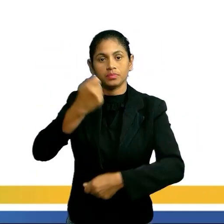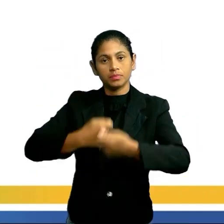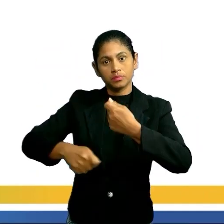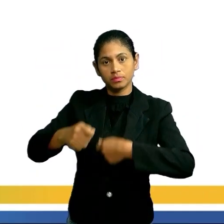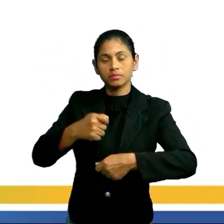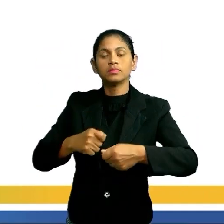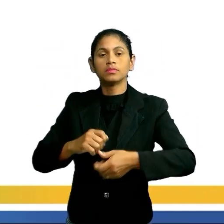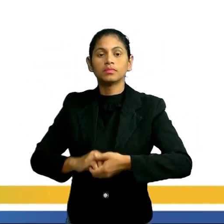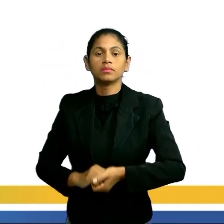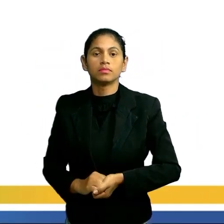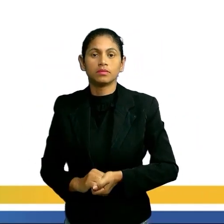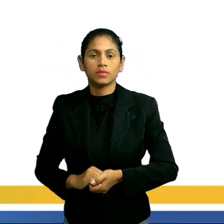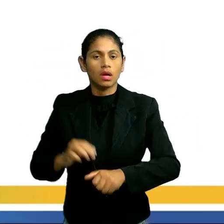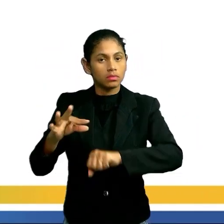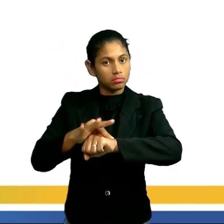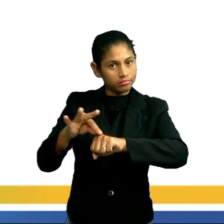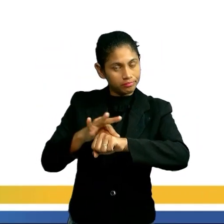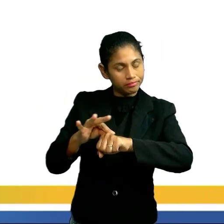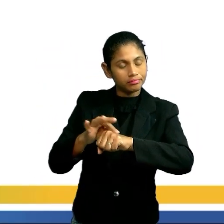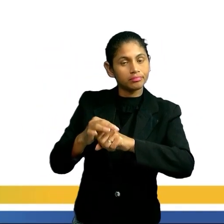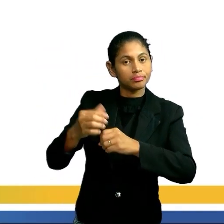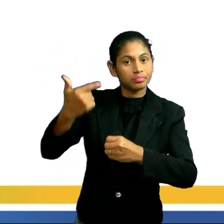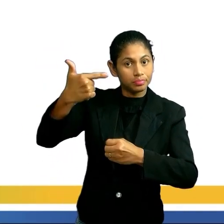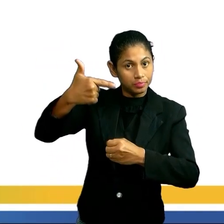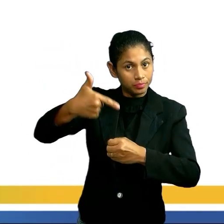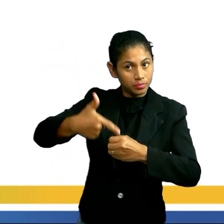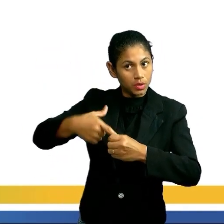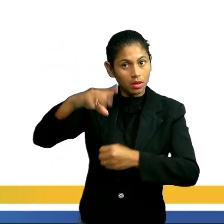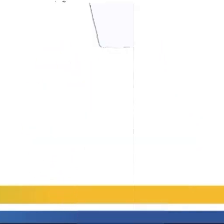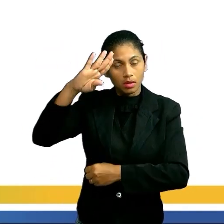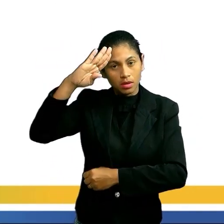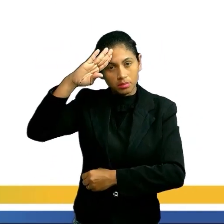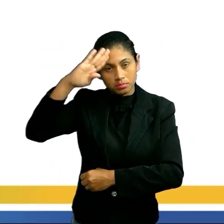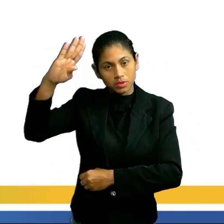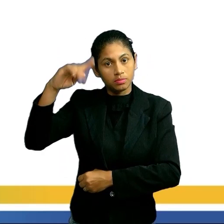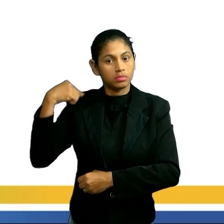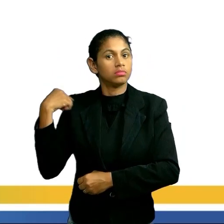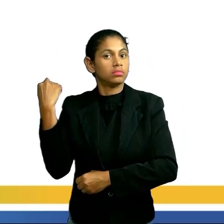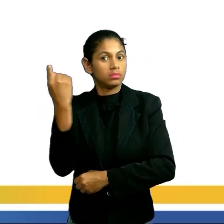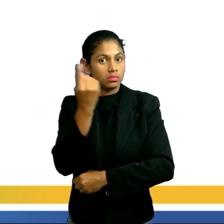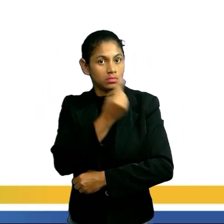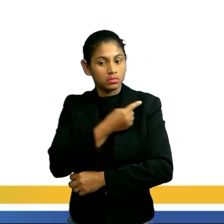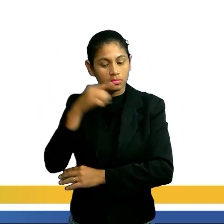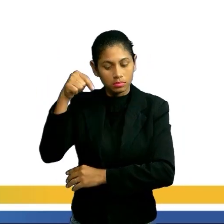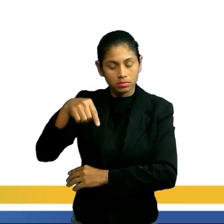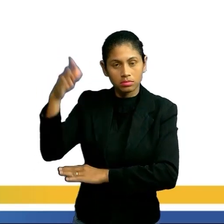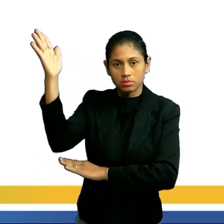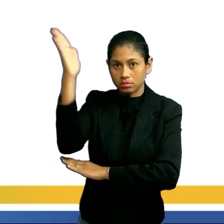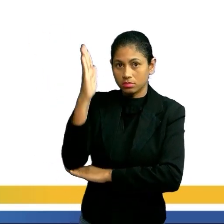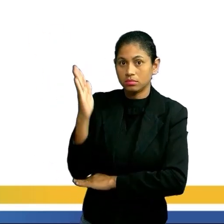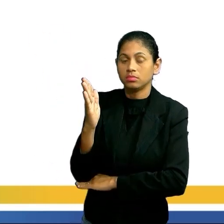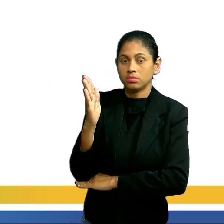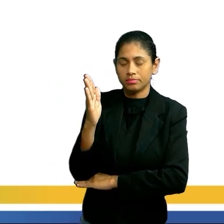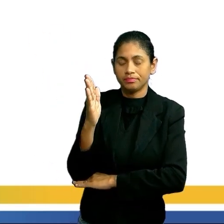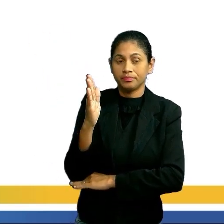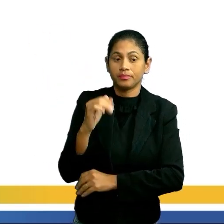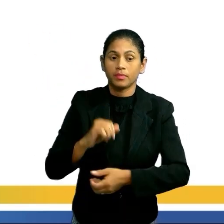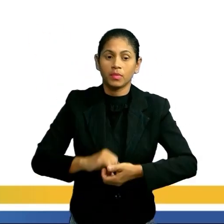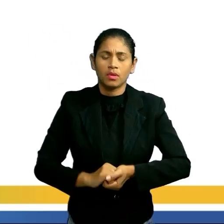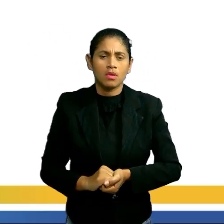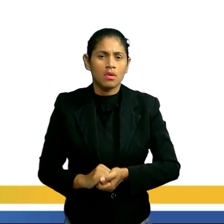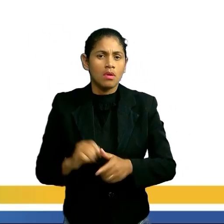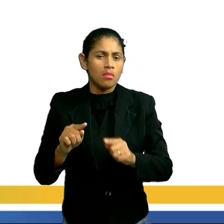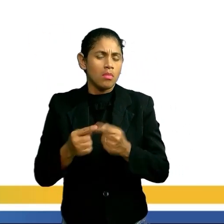do petróleo, que nós temos até hoje como principal riqueza. Mas o Vargas não deixa só isso para nós, desse momento